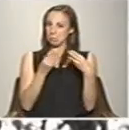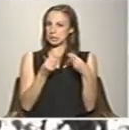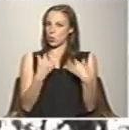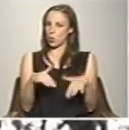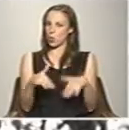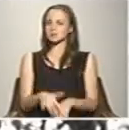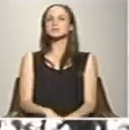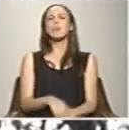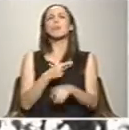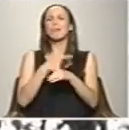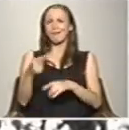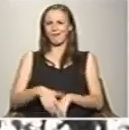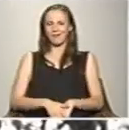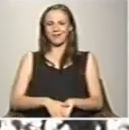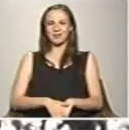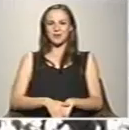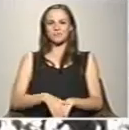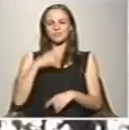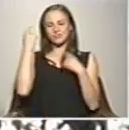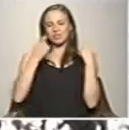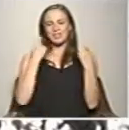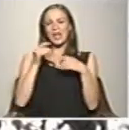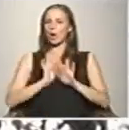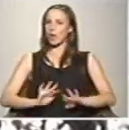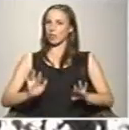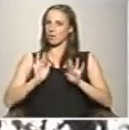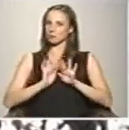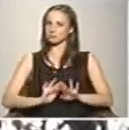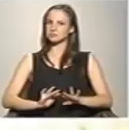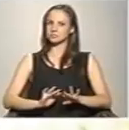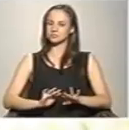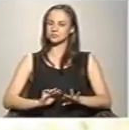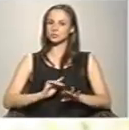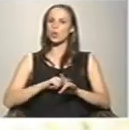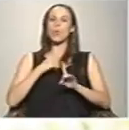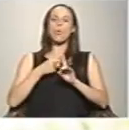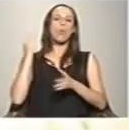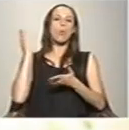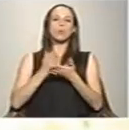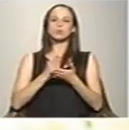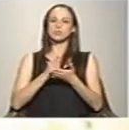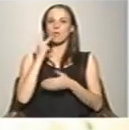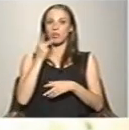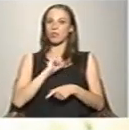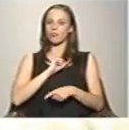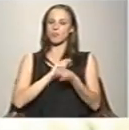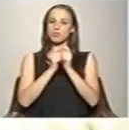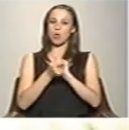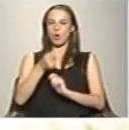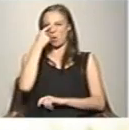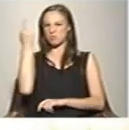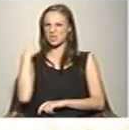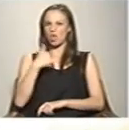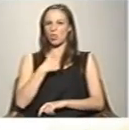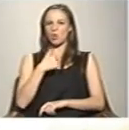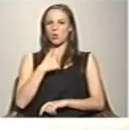Assim, tens... Não, porque assim, penso que tem que ir com ensaiar? Calma. Okay. O último ano foi, de facto, um ano que mudou muito a minha vida, porque eu há um ano estava